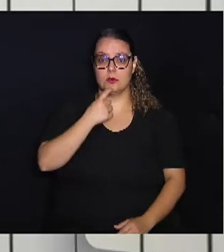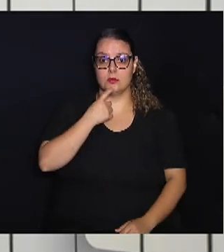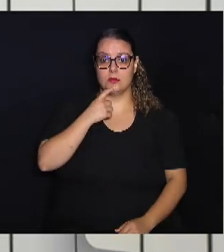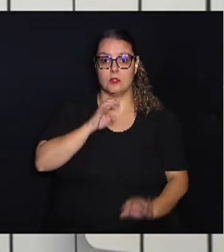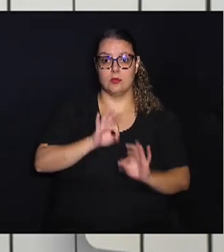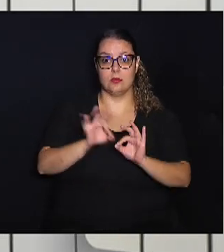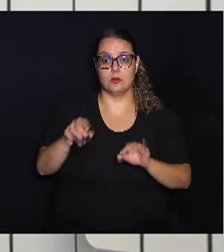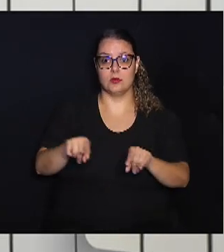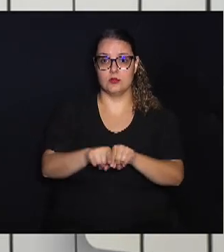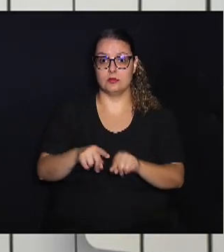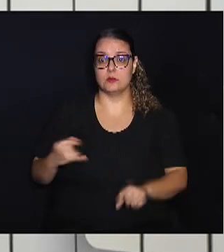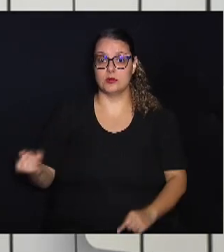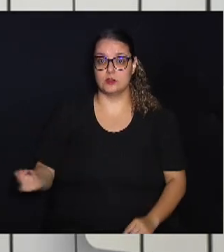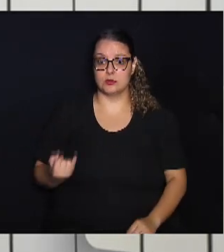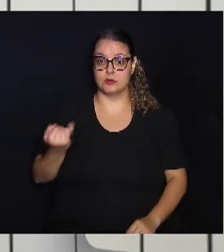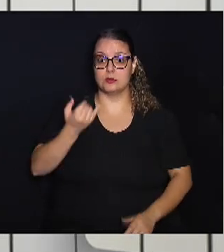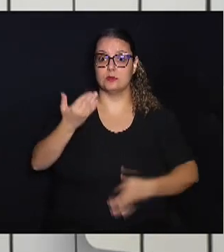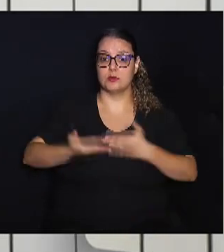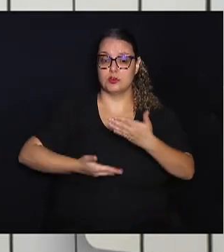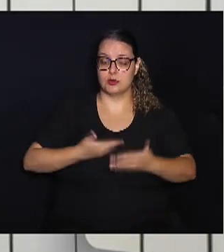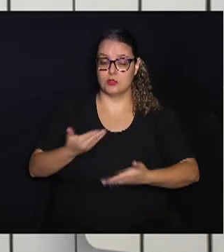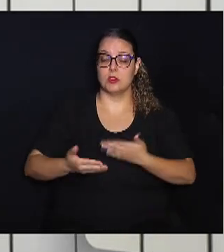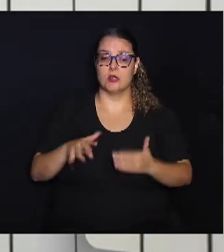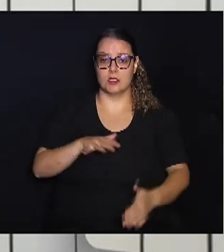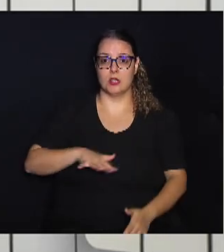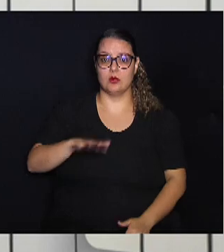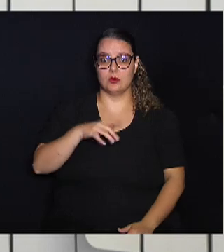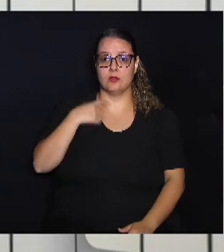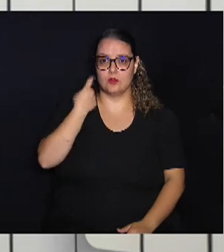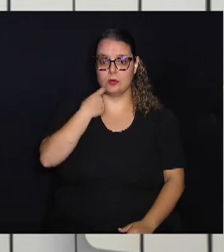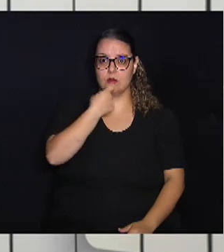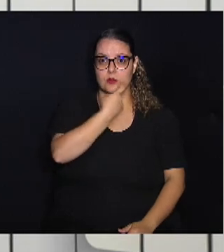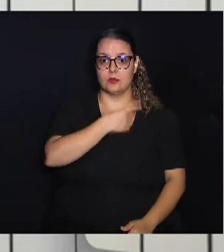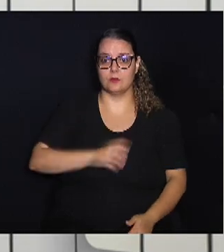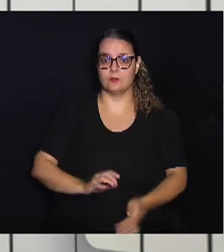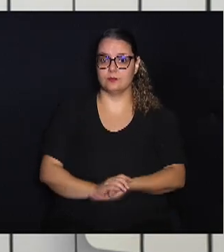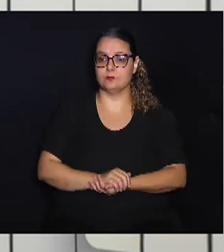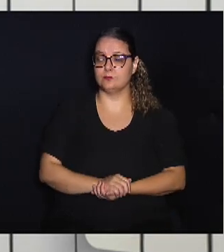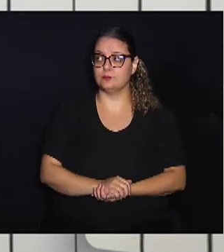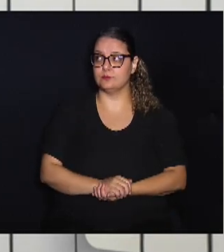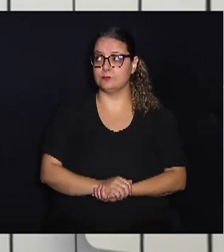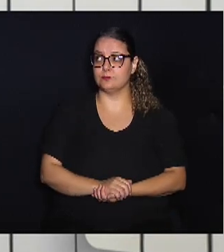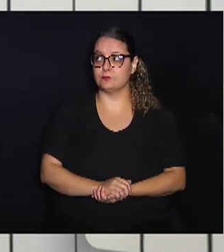dele relevantes serviços na área da odontológica.